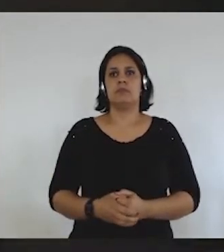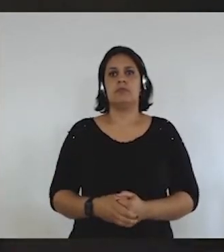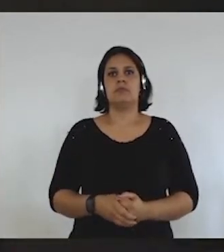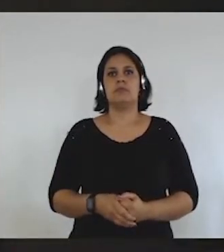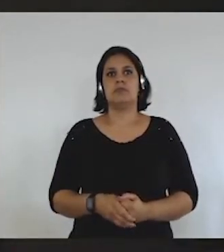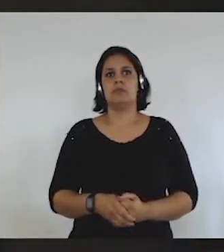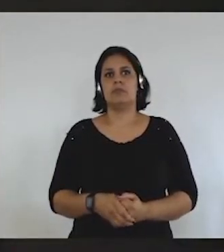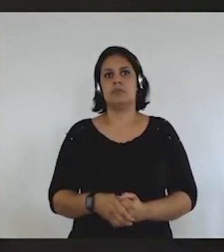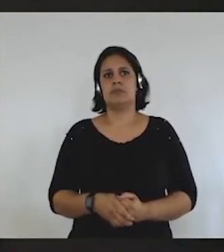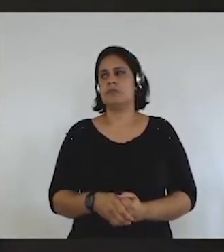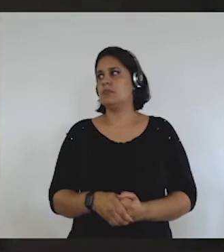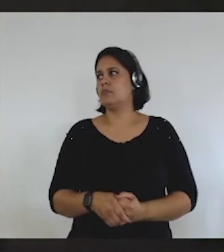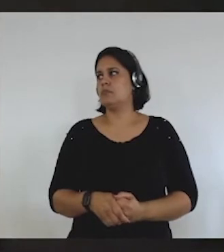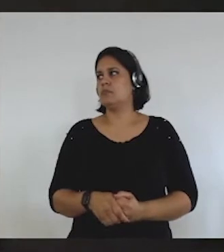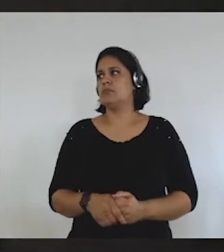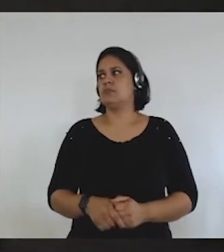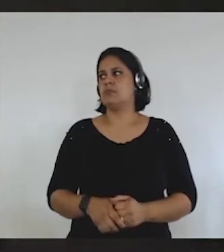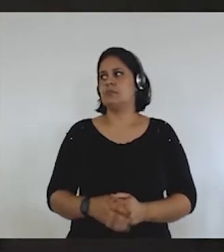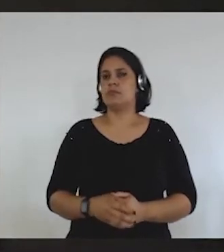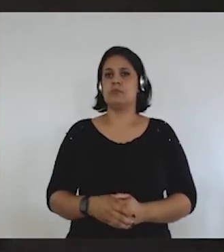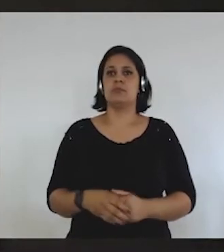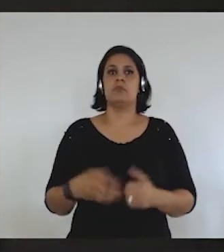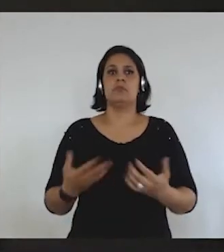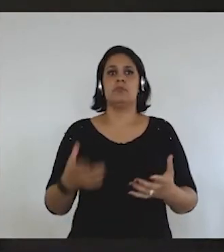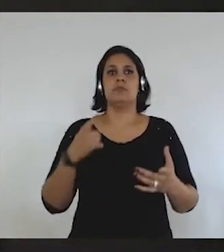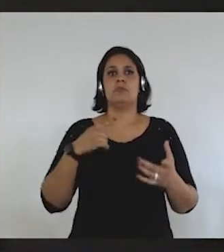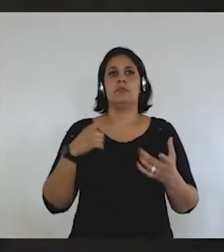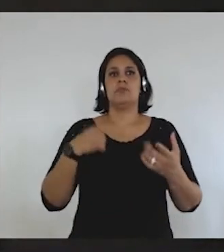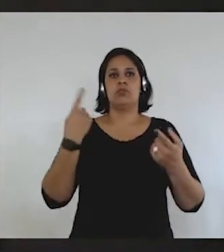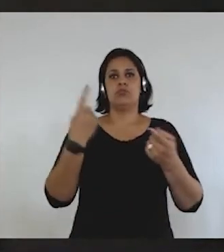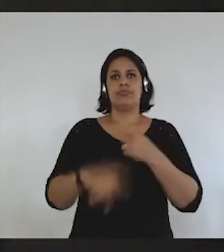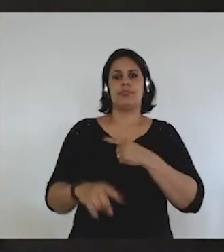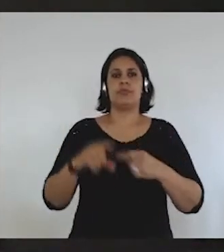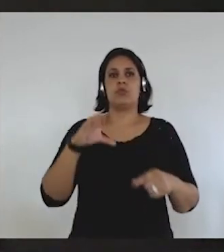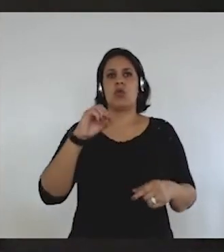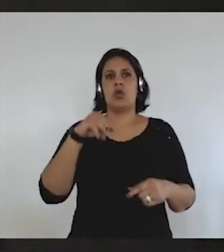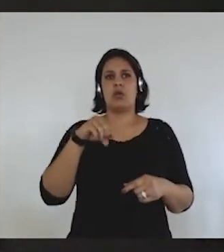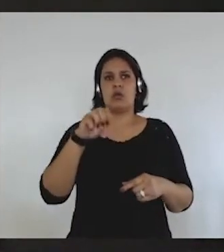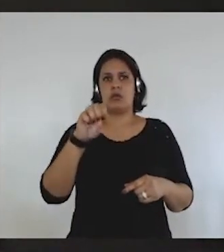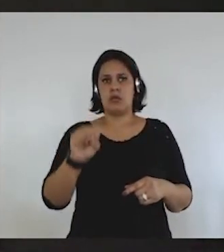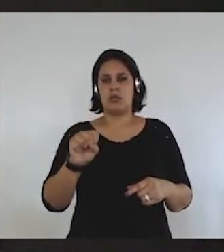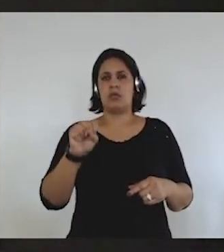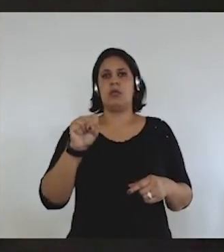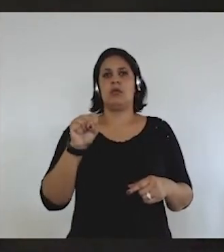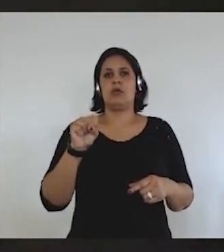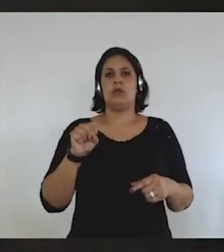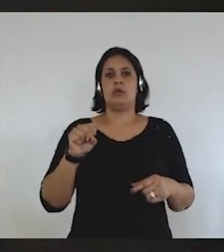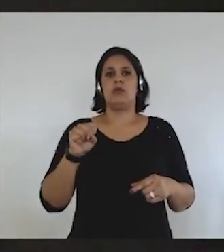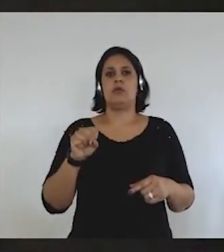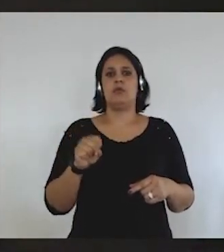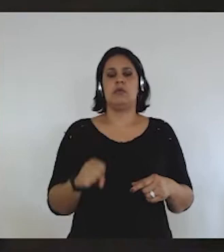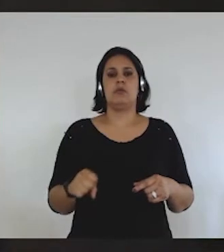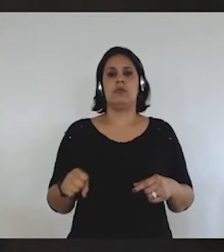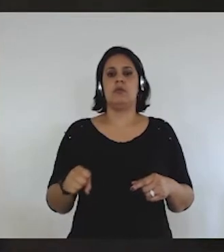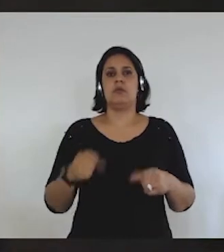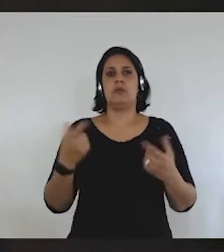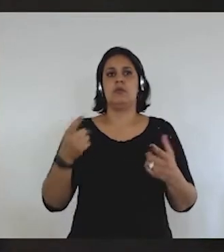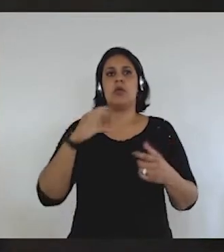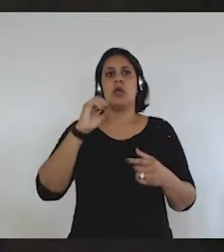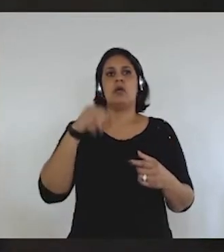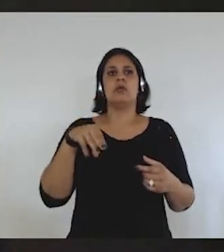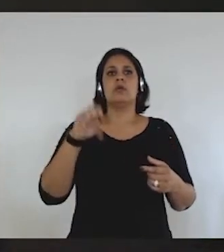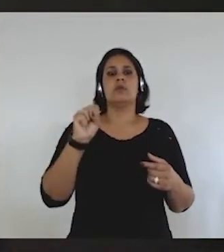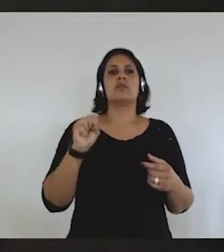OMS descumprir recomendações da OMS, ignorar aquilo que a OMS estabelece,